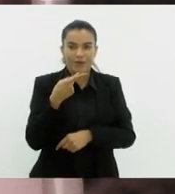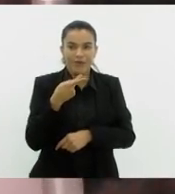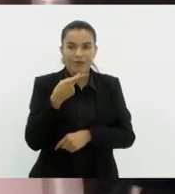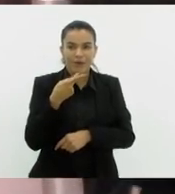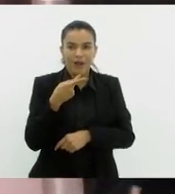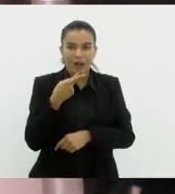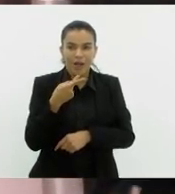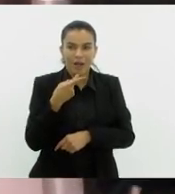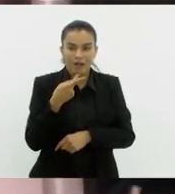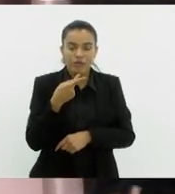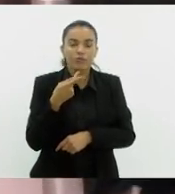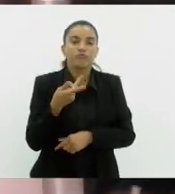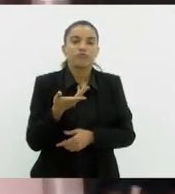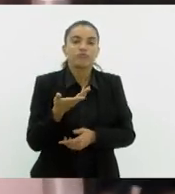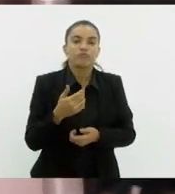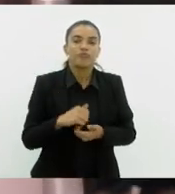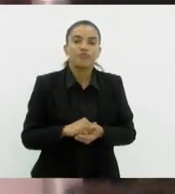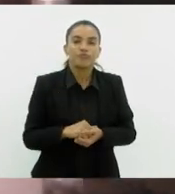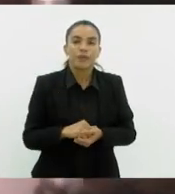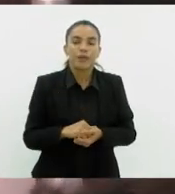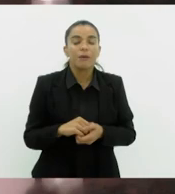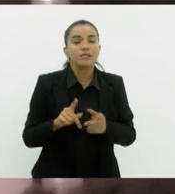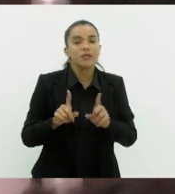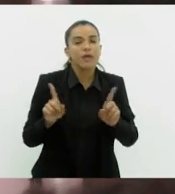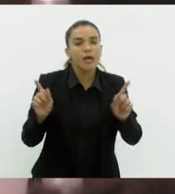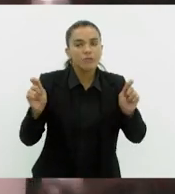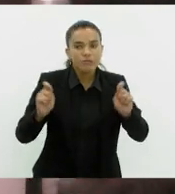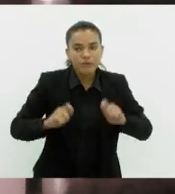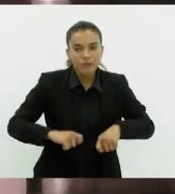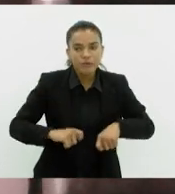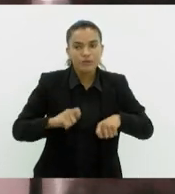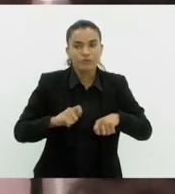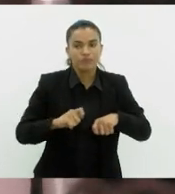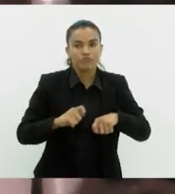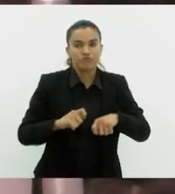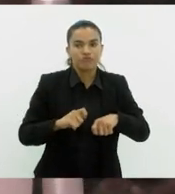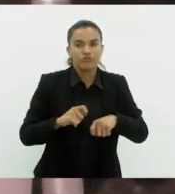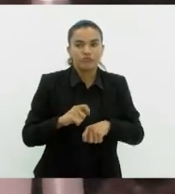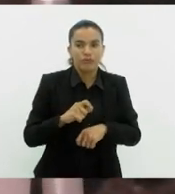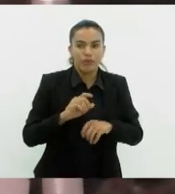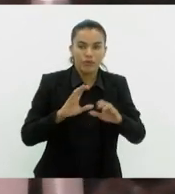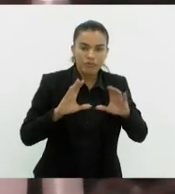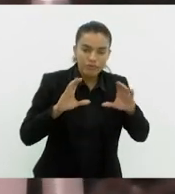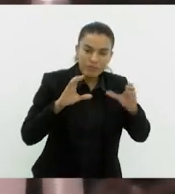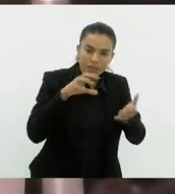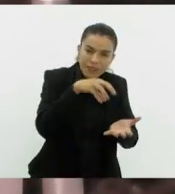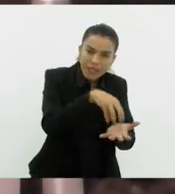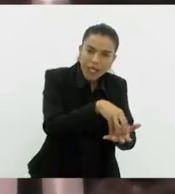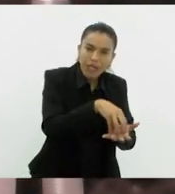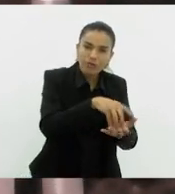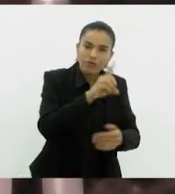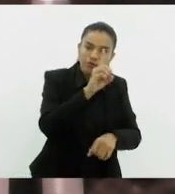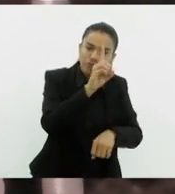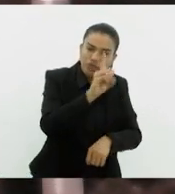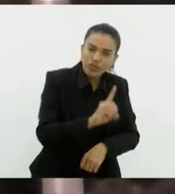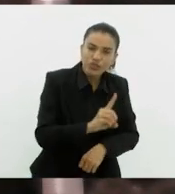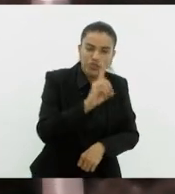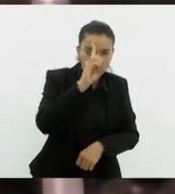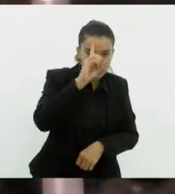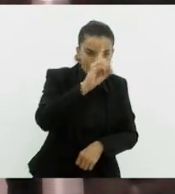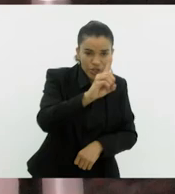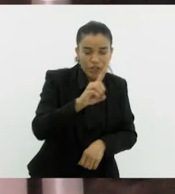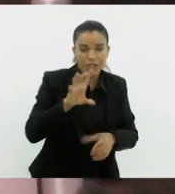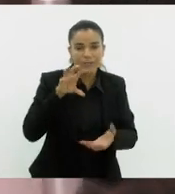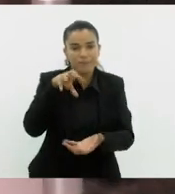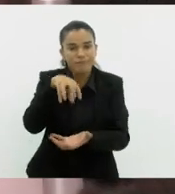Como já foi falado de vários encaminhamentos, mas a possibilidade de centros dia, centros noite, que vai para além das